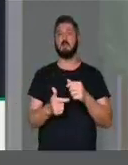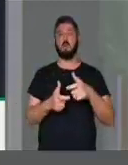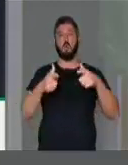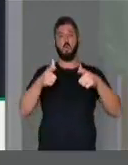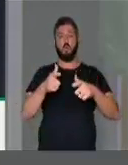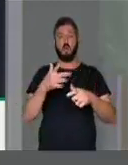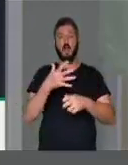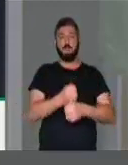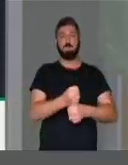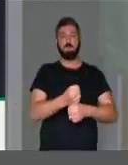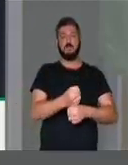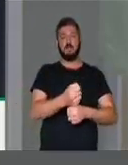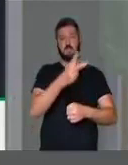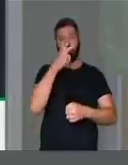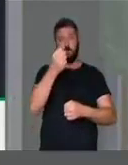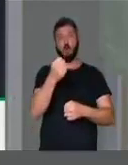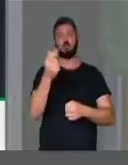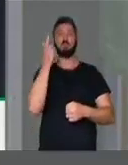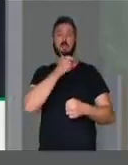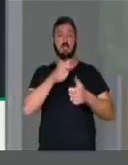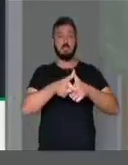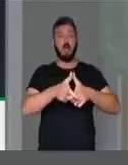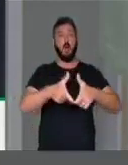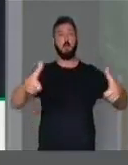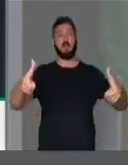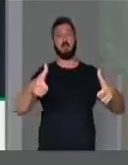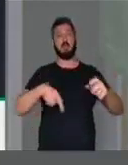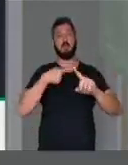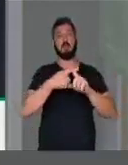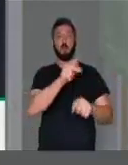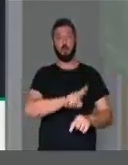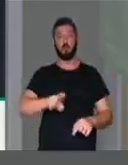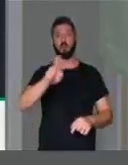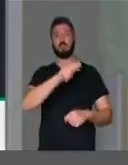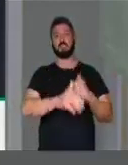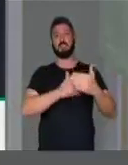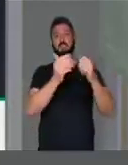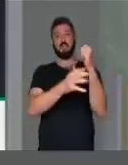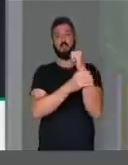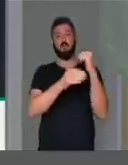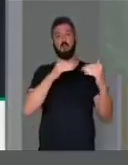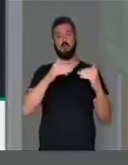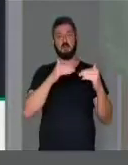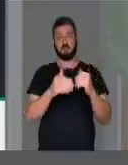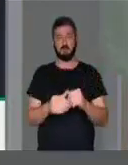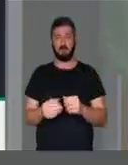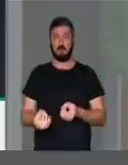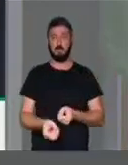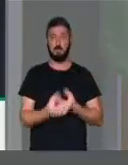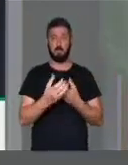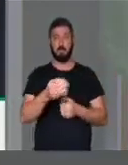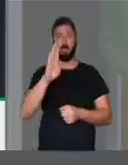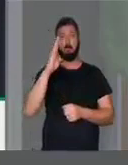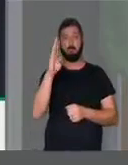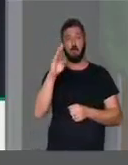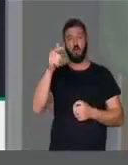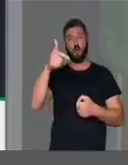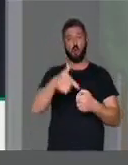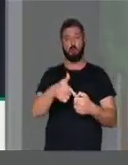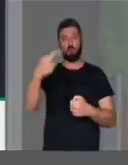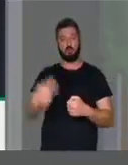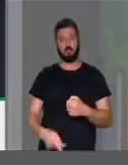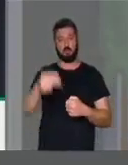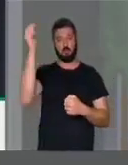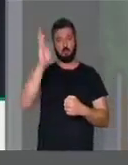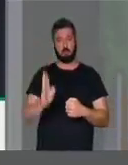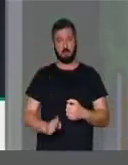bases firmes para a expansão do uso e o desenvolvimento sustentável da produção de biocombustíveis em